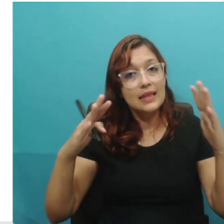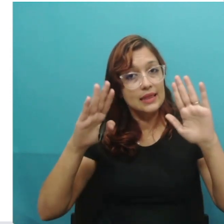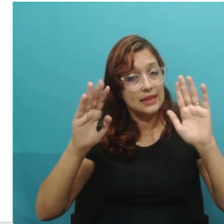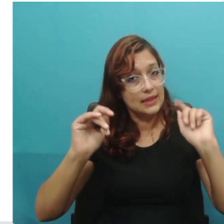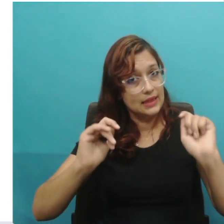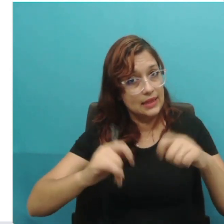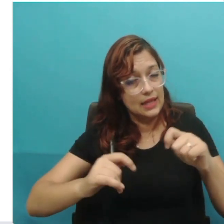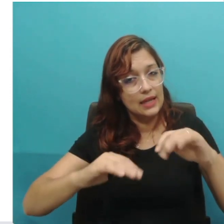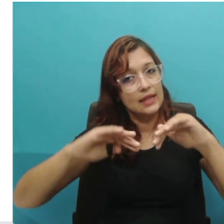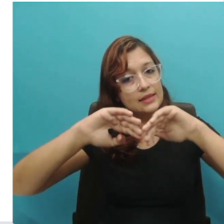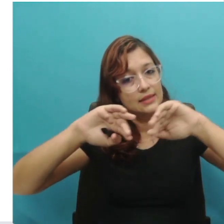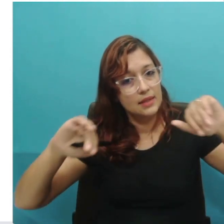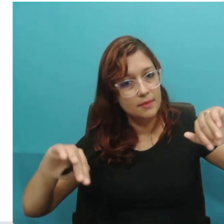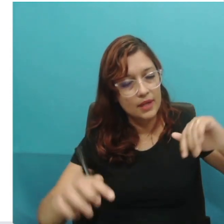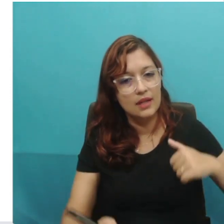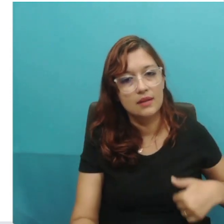casa?